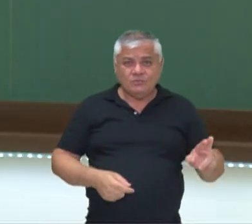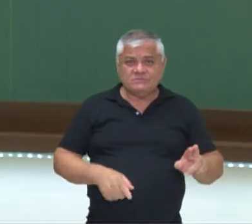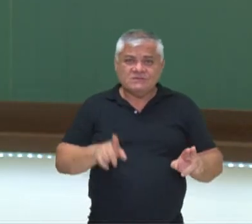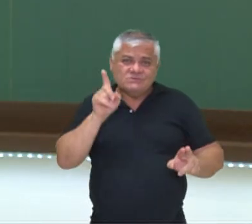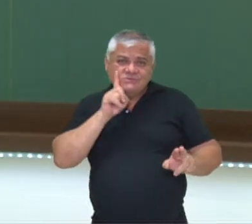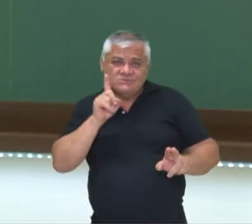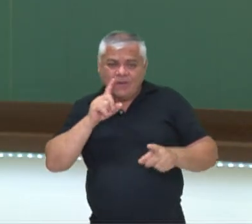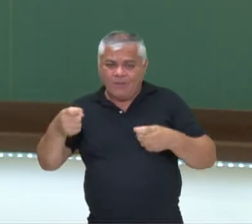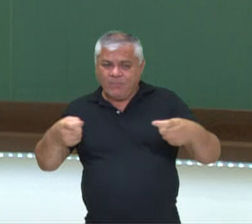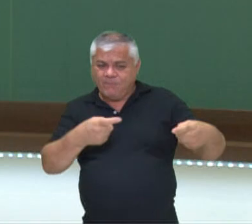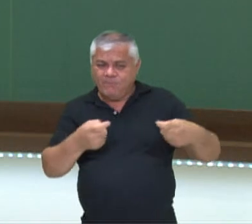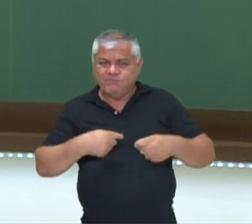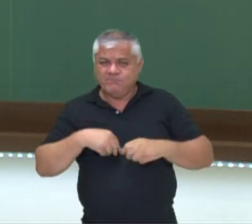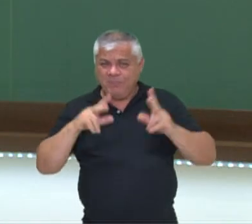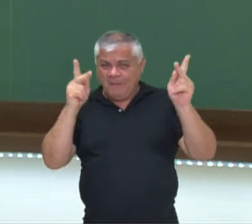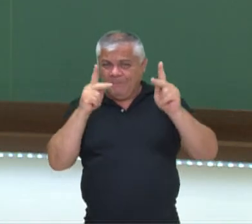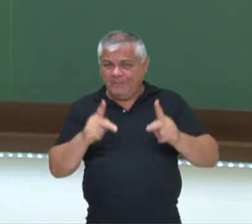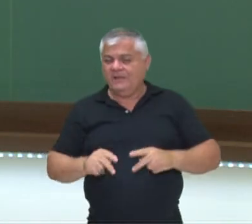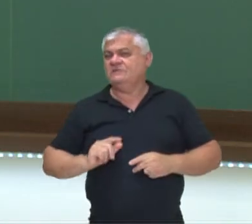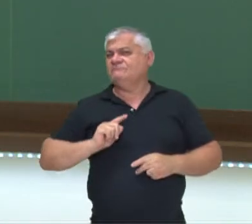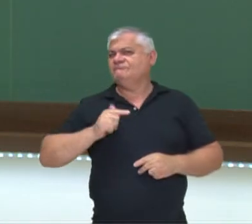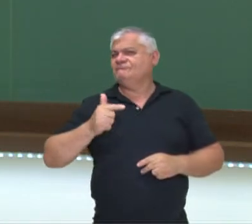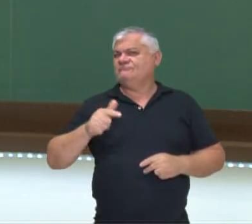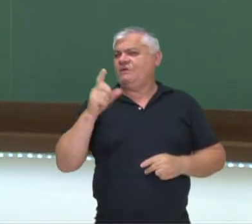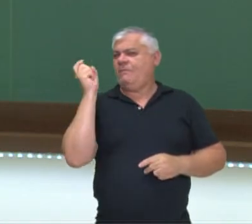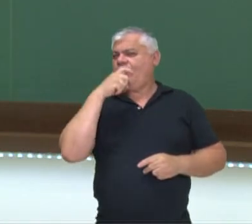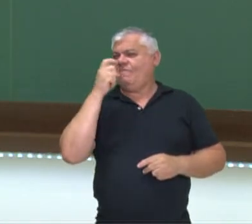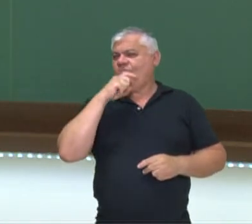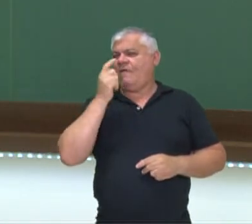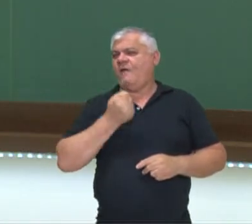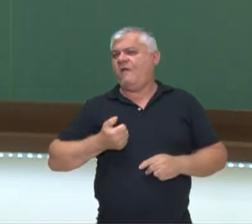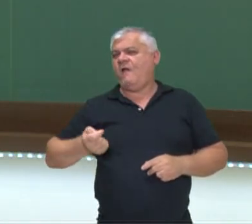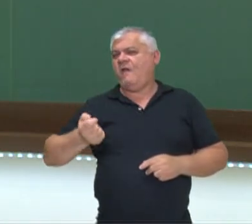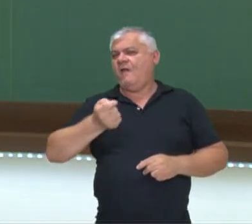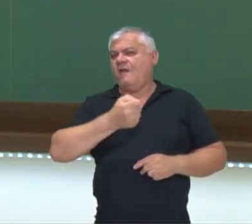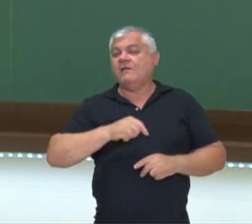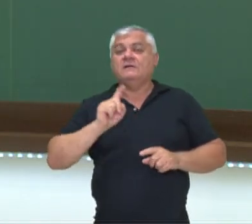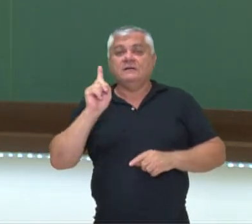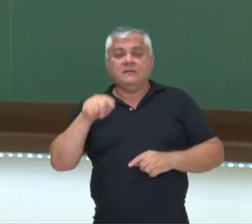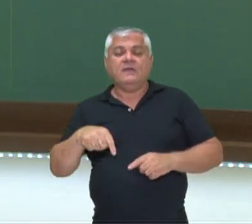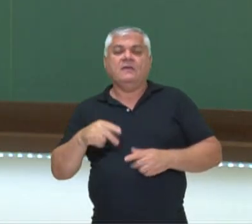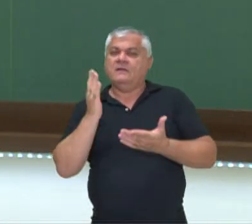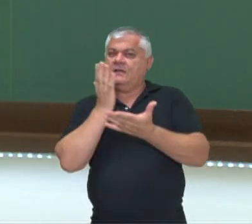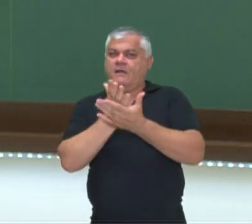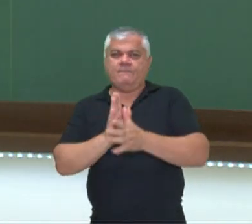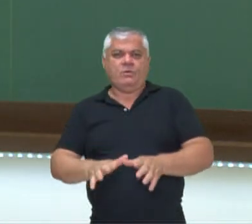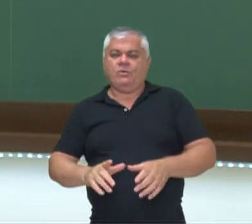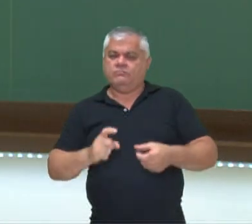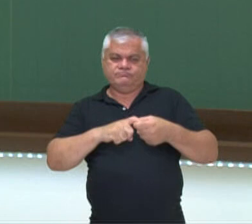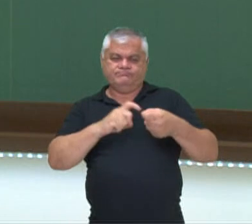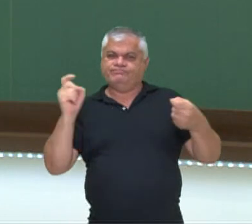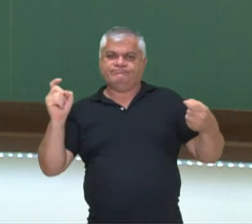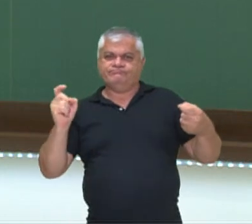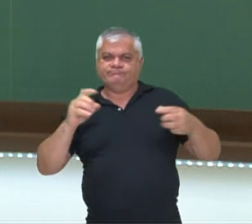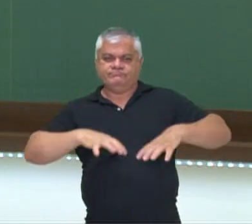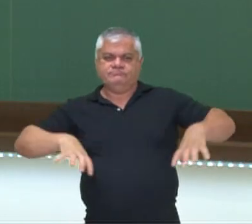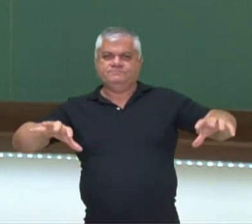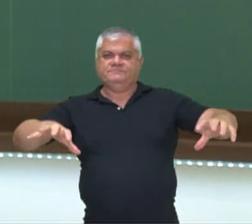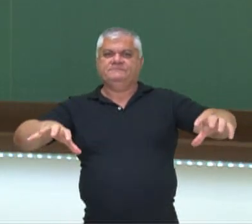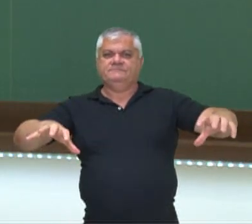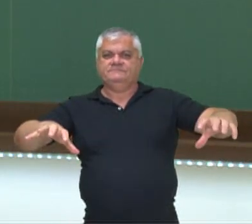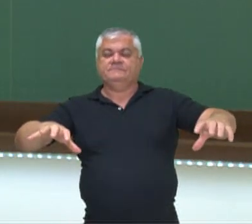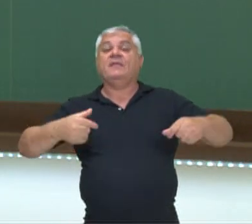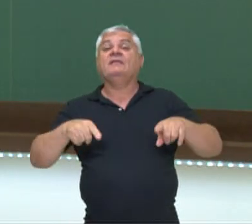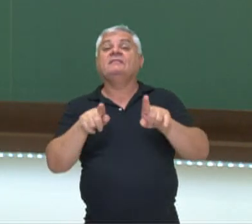então de pacífico, o seu relacionamento com os Estados Unidos acabou ali. Também começou-se